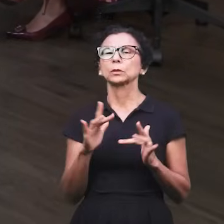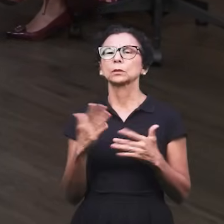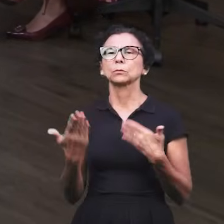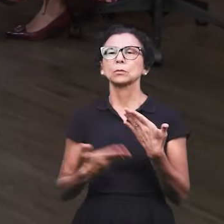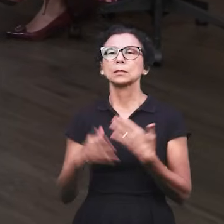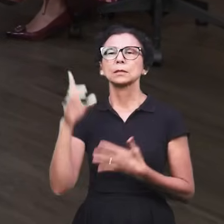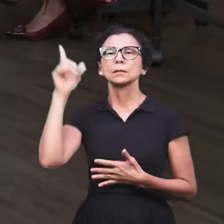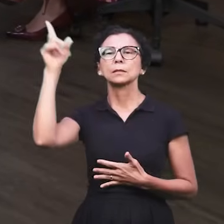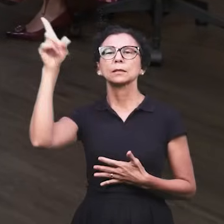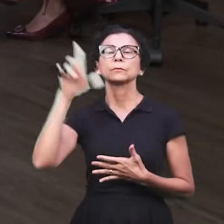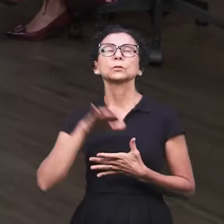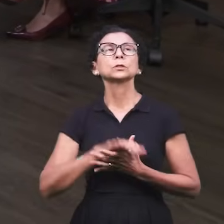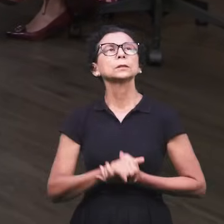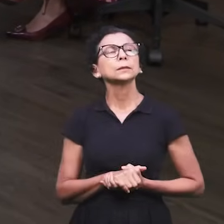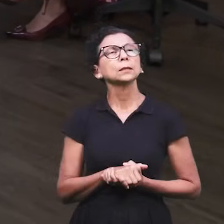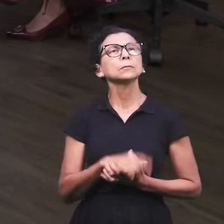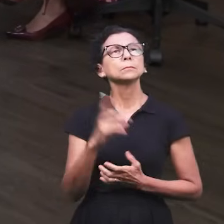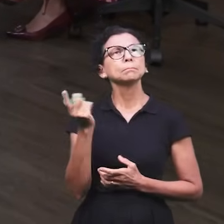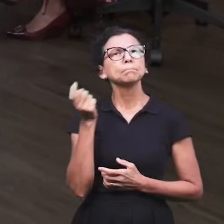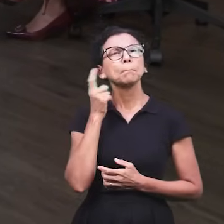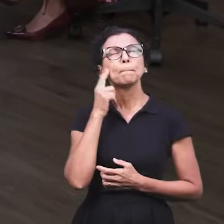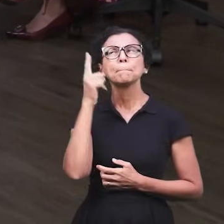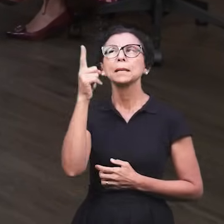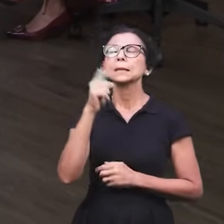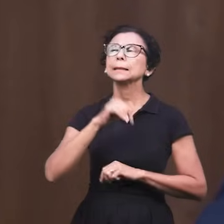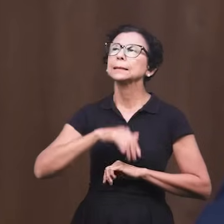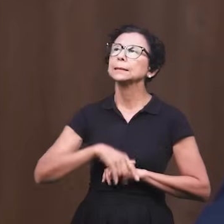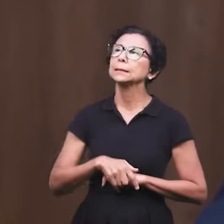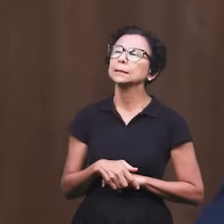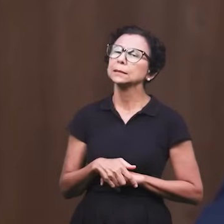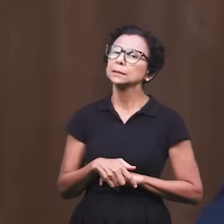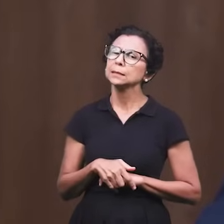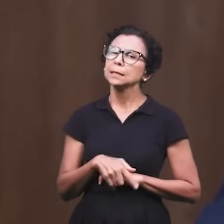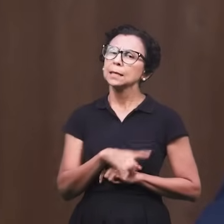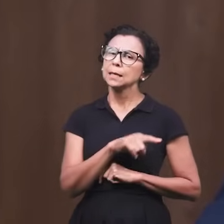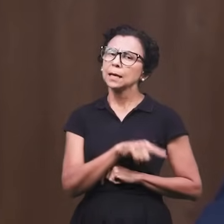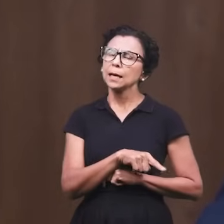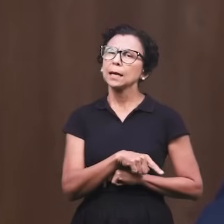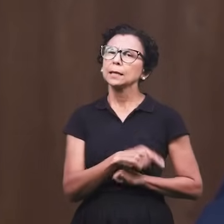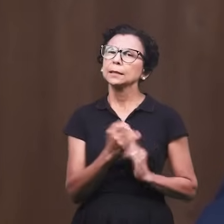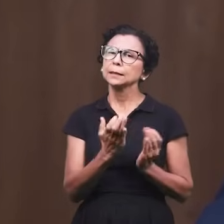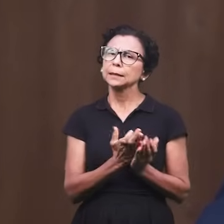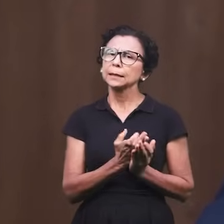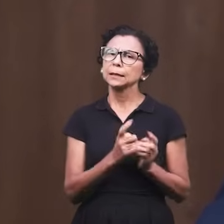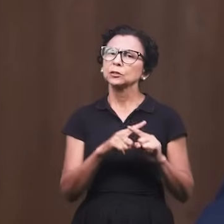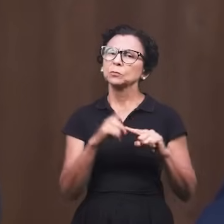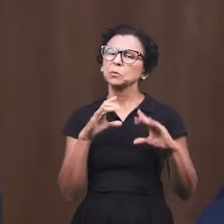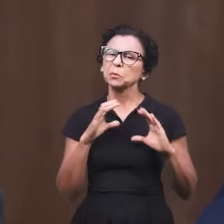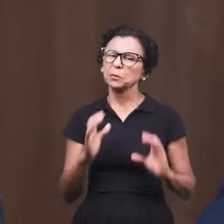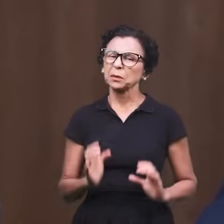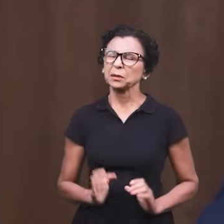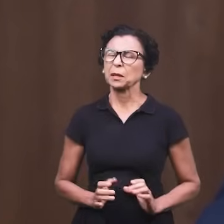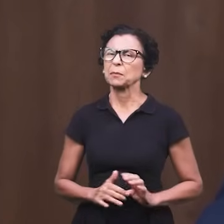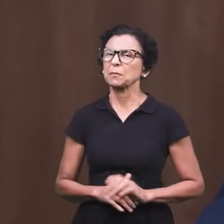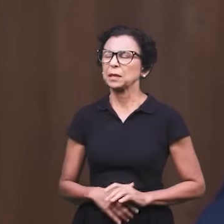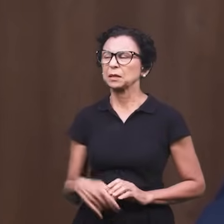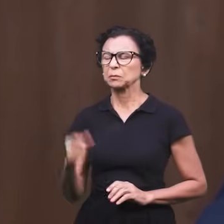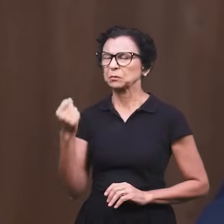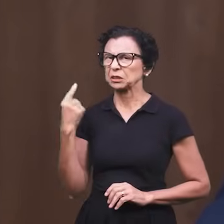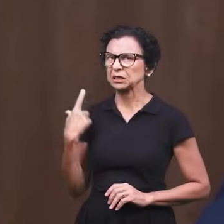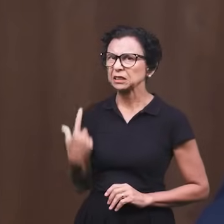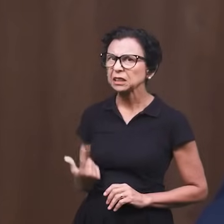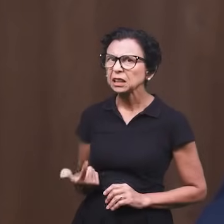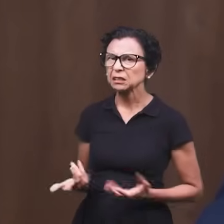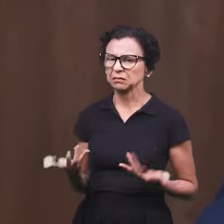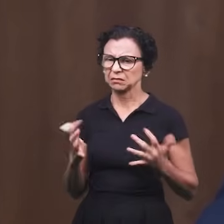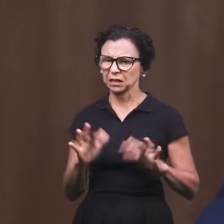servo de Deus e tudo mais, mas eu cheguei à conclusão no meio do namoro que certos comportamentos dele, certas coisas não estão de acordo com